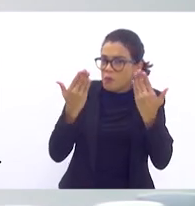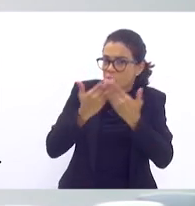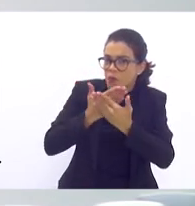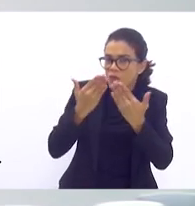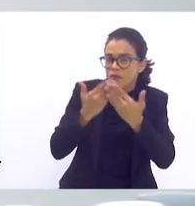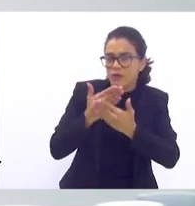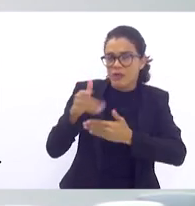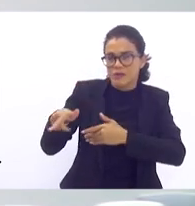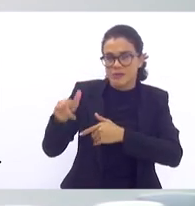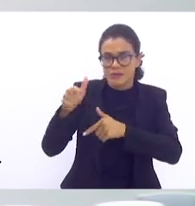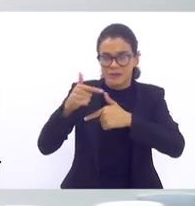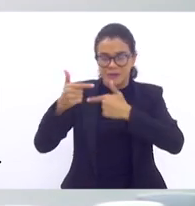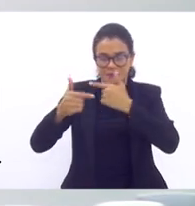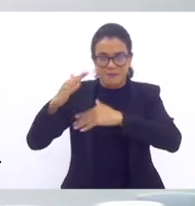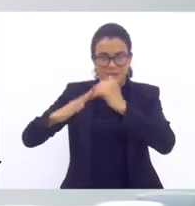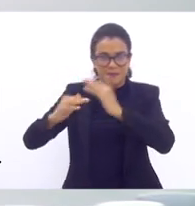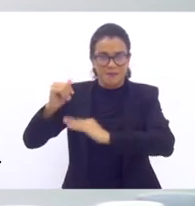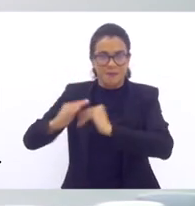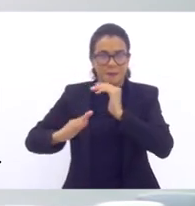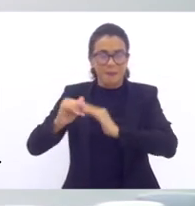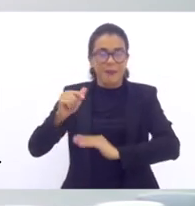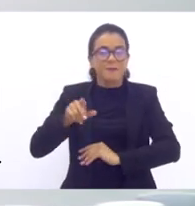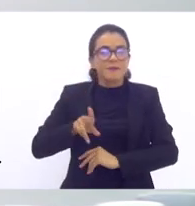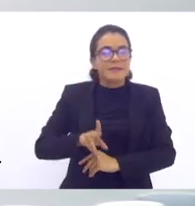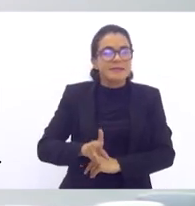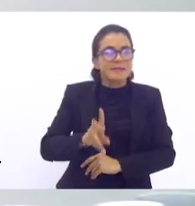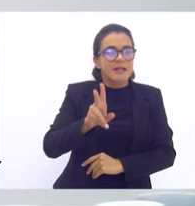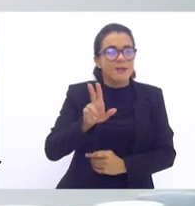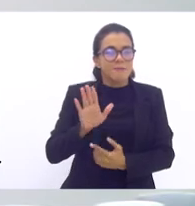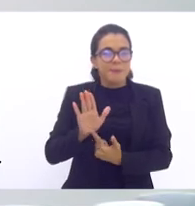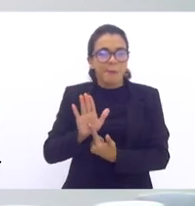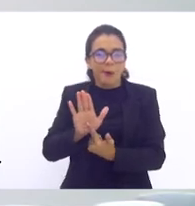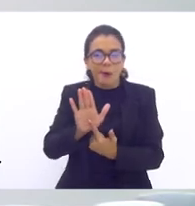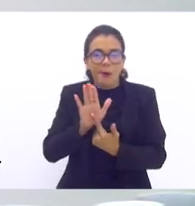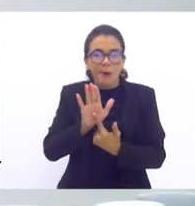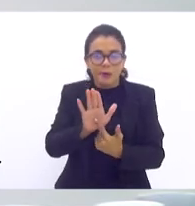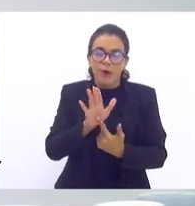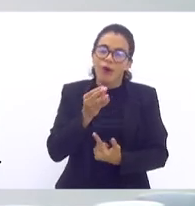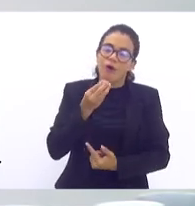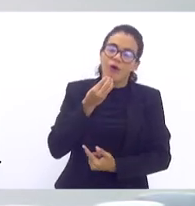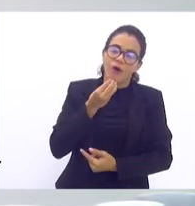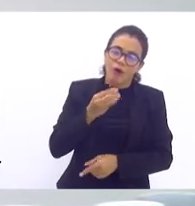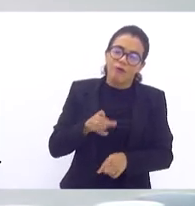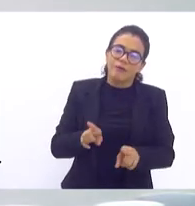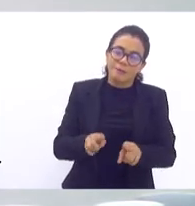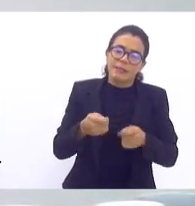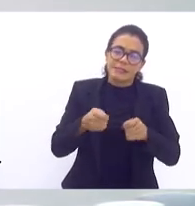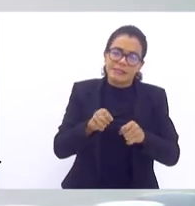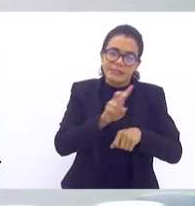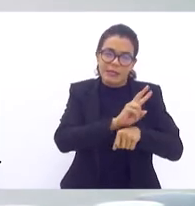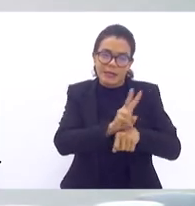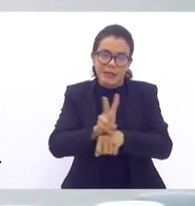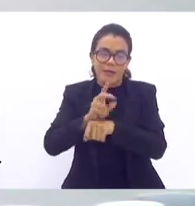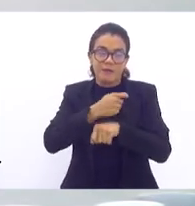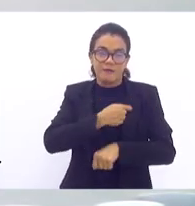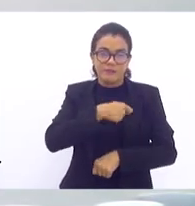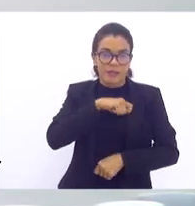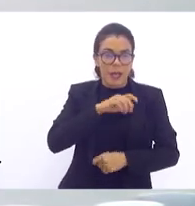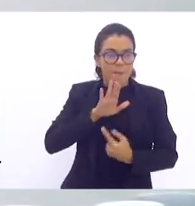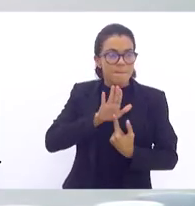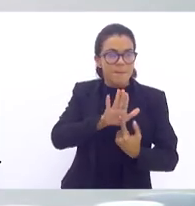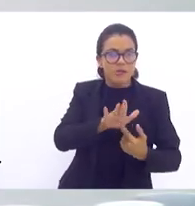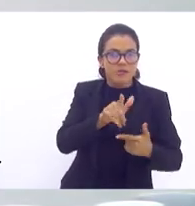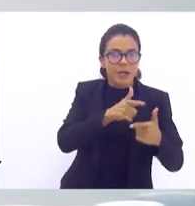por exemplo ao invés de estarem sempre apontando e e obviamente que tem que fiscalizar e tem que apontar qualquer falha